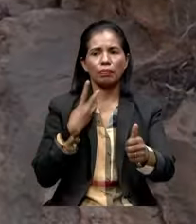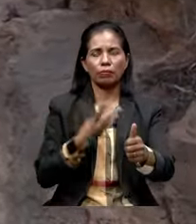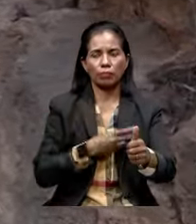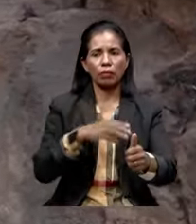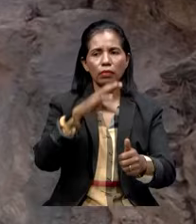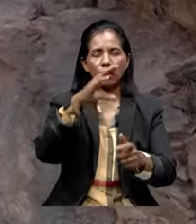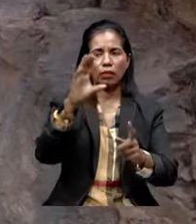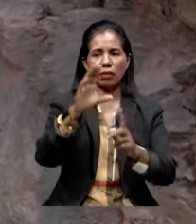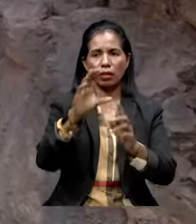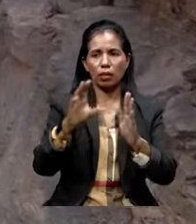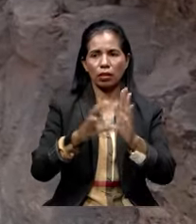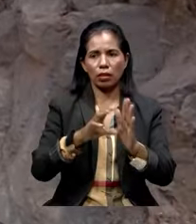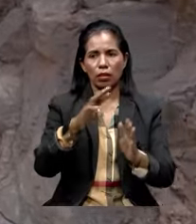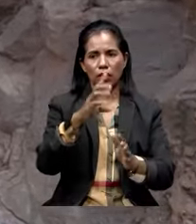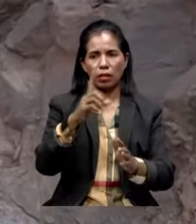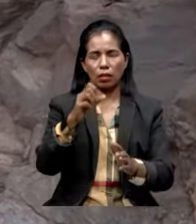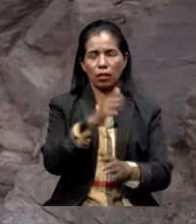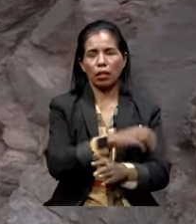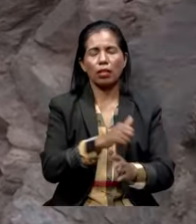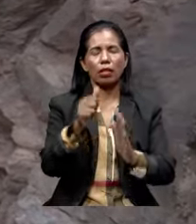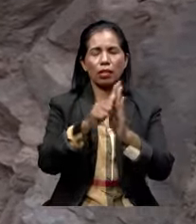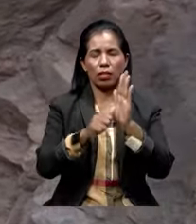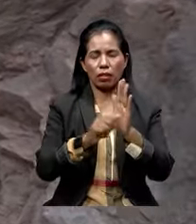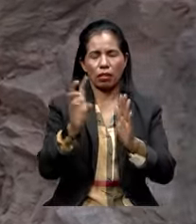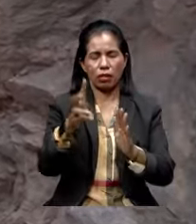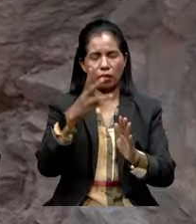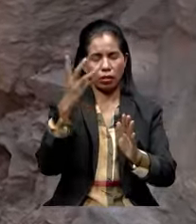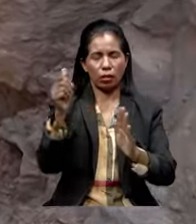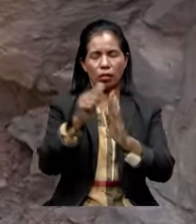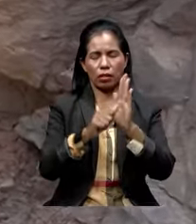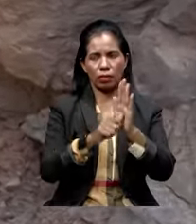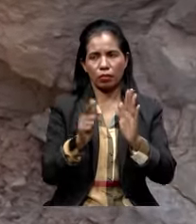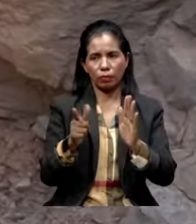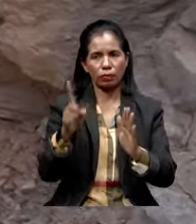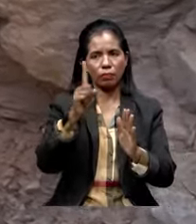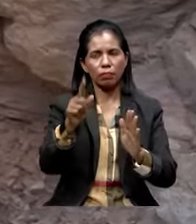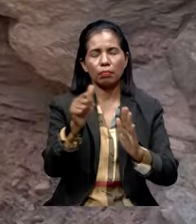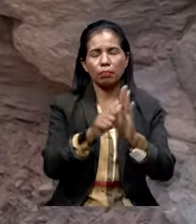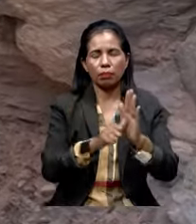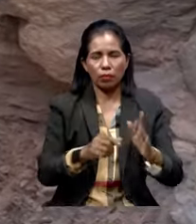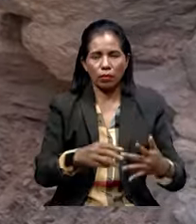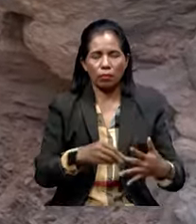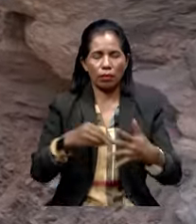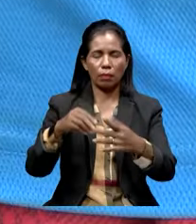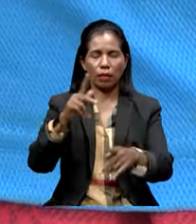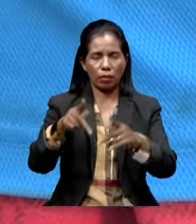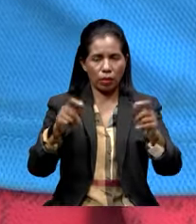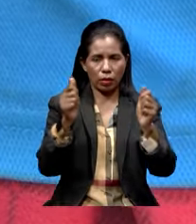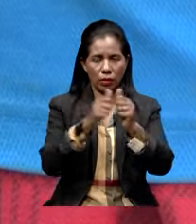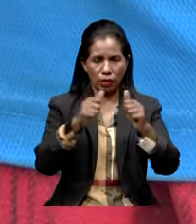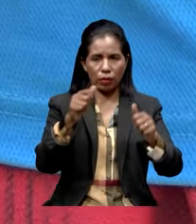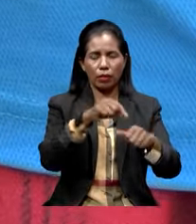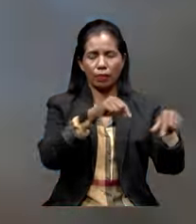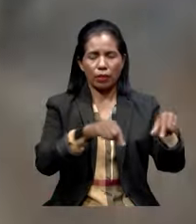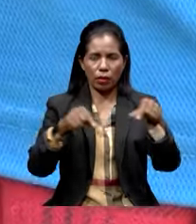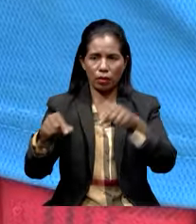RTL hatete na artigo 16 no artigo 21 artigo rene bem específico bai mahor eficiência no artigo 6 de